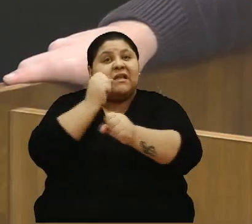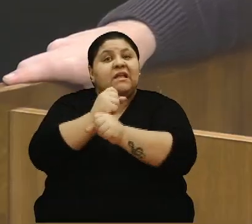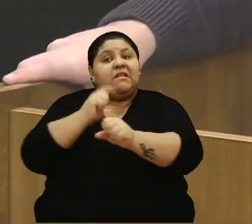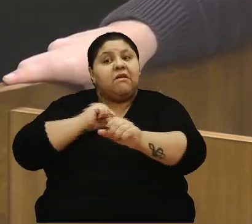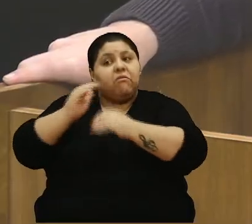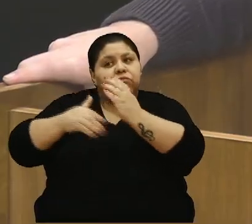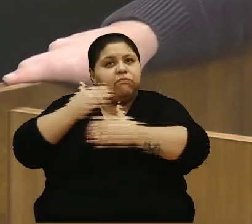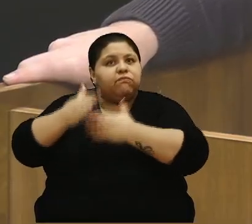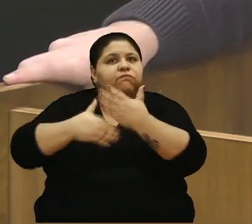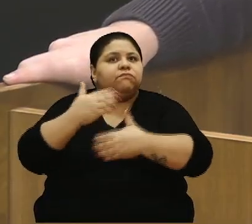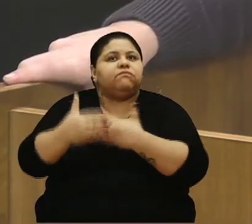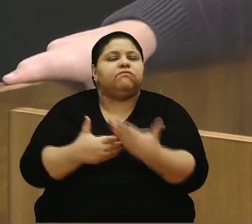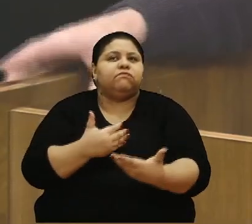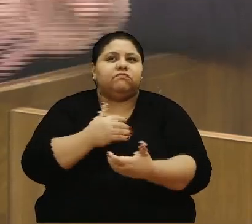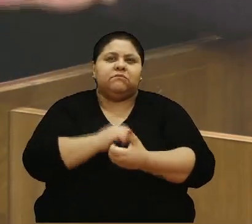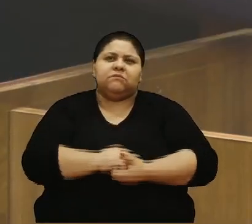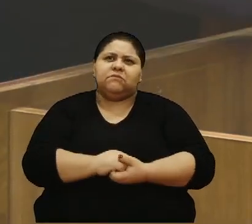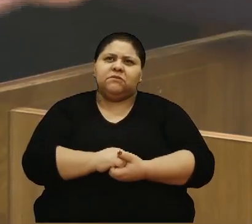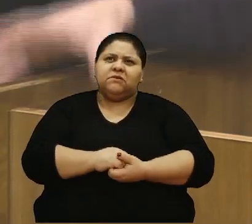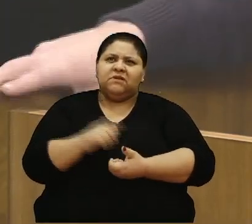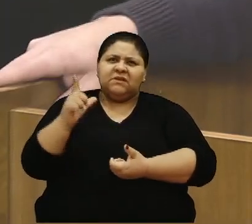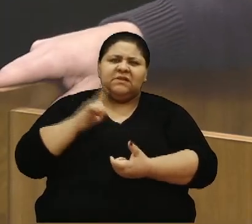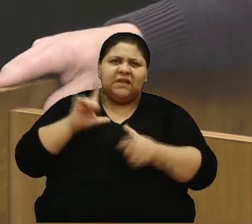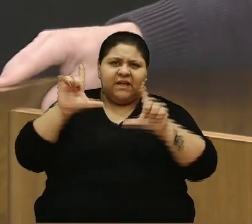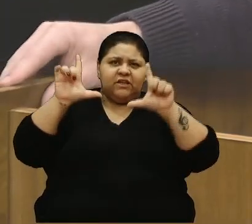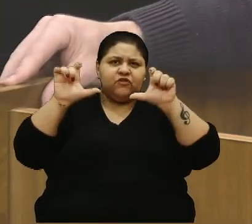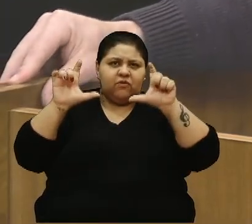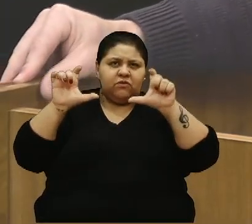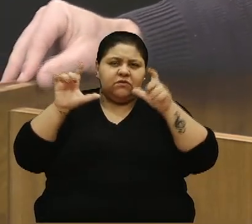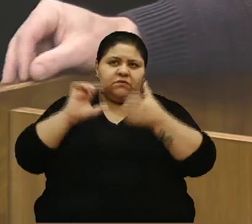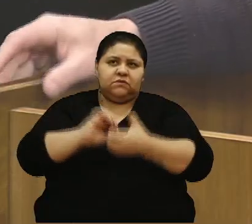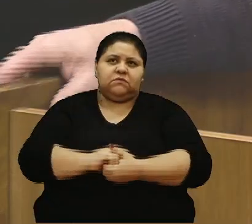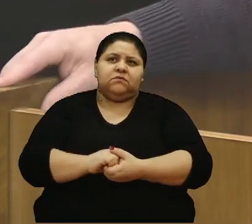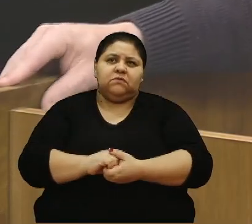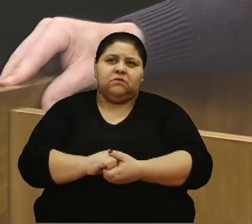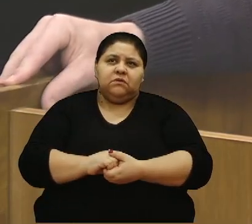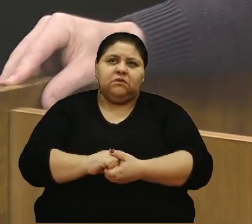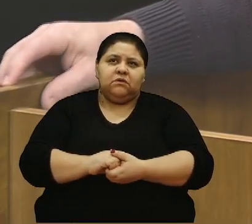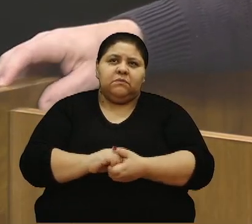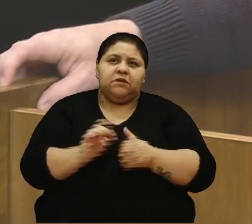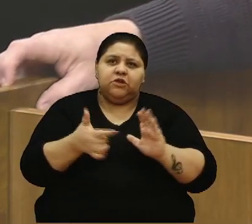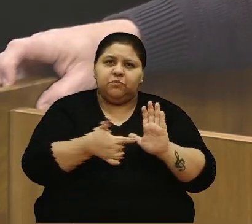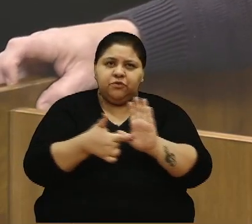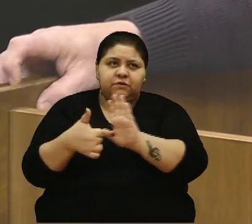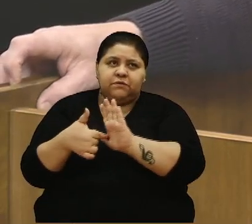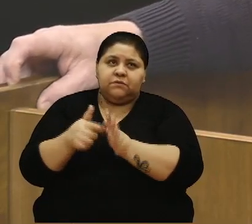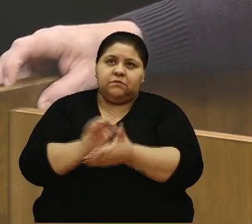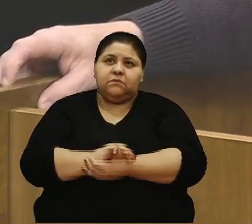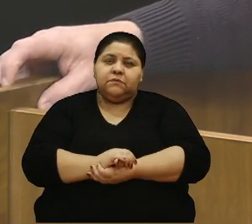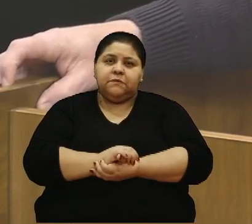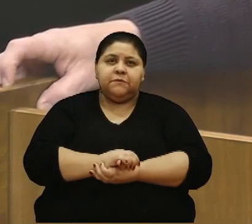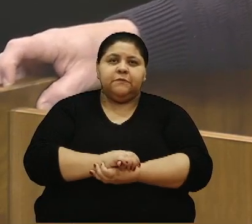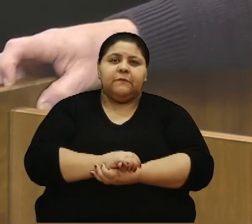andado, tem as fotos para a gente ir passando e... Boa tarde.